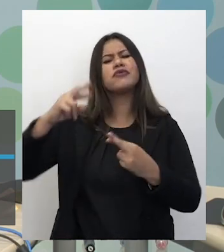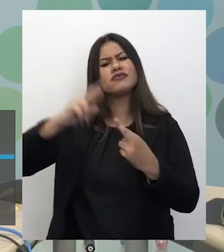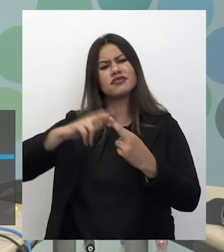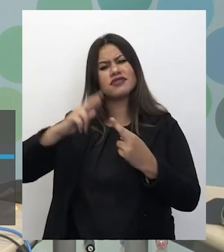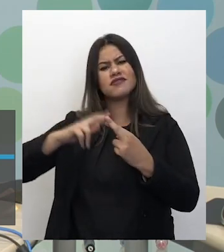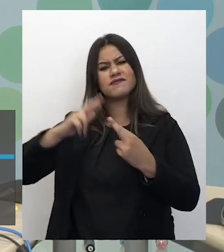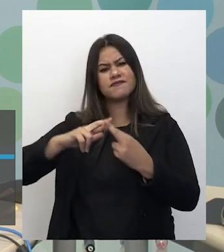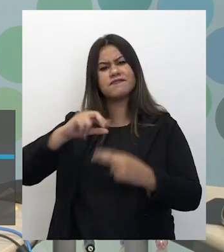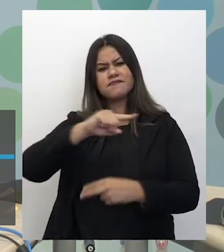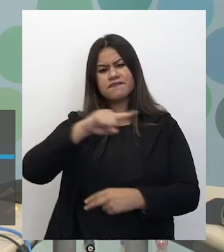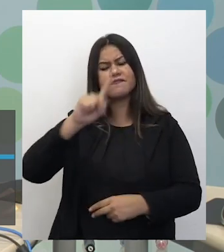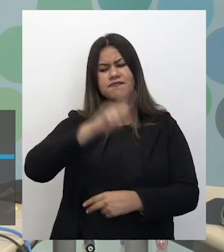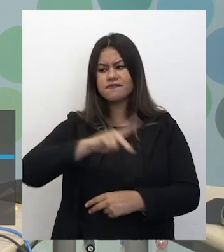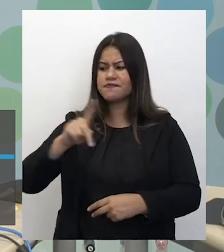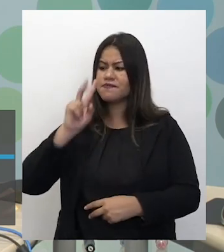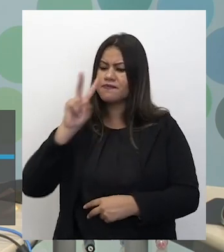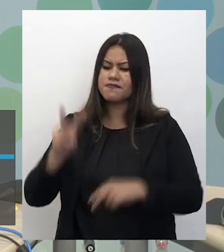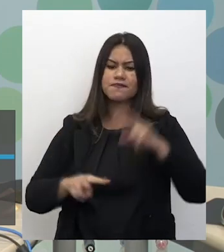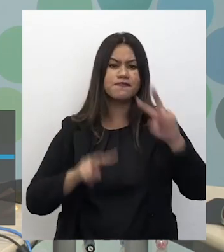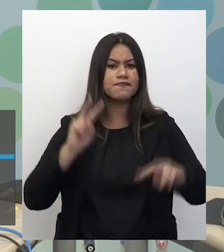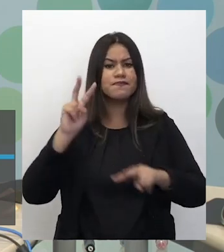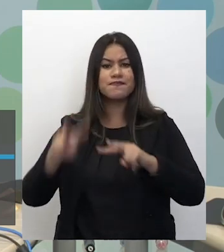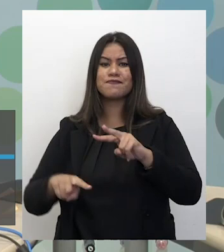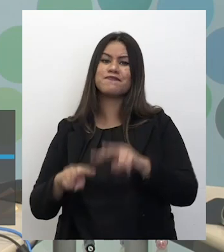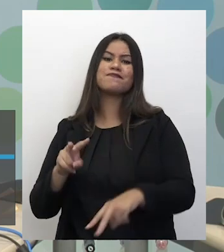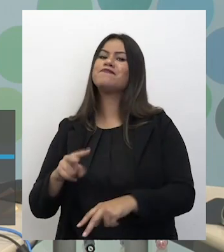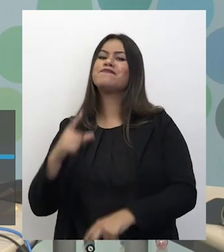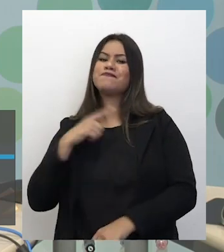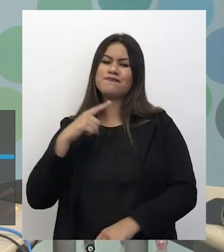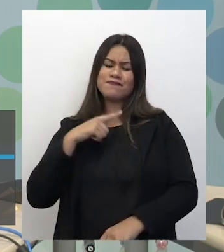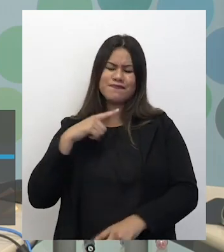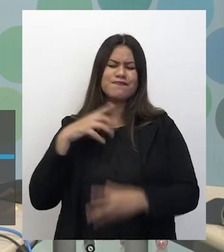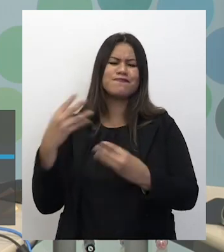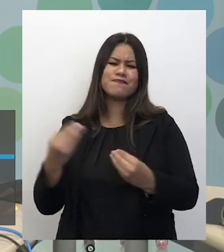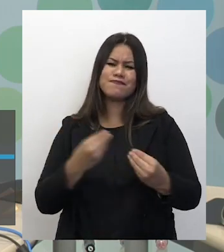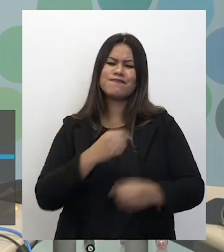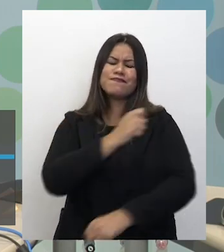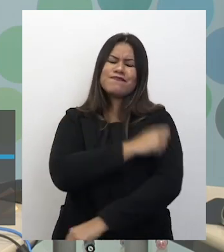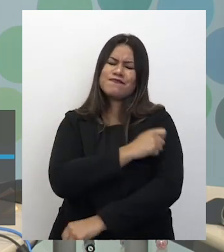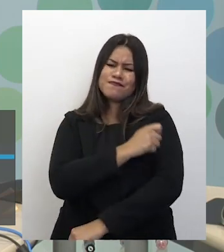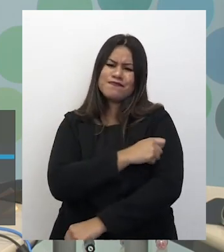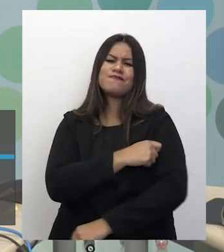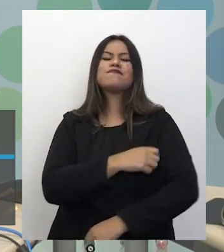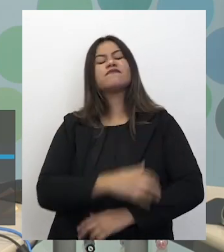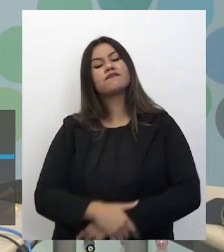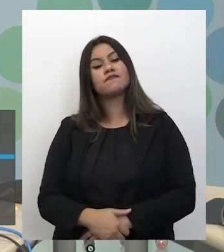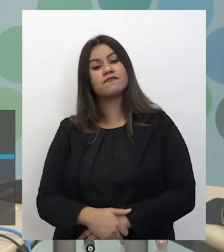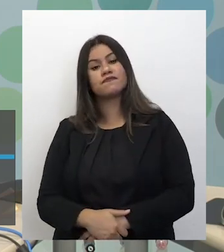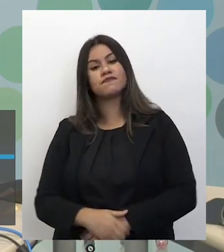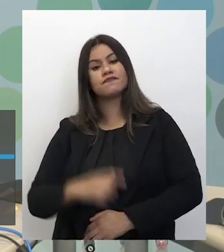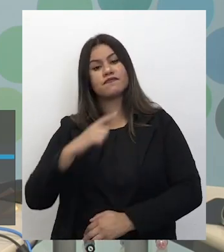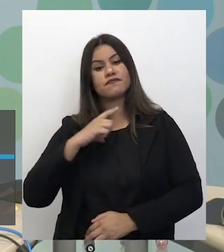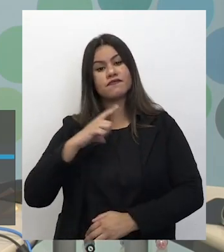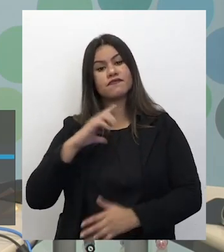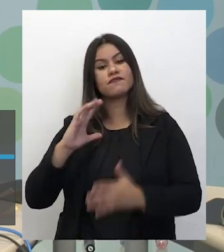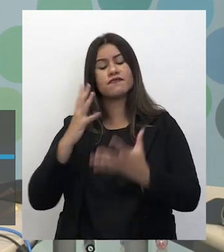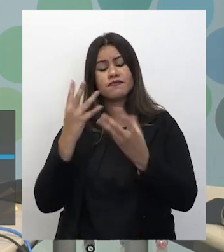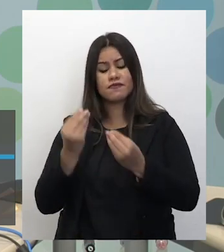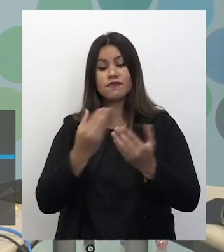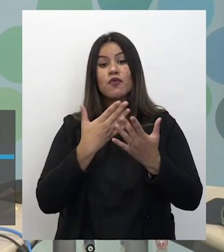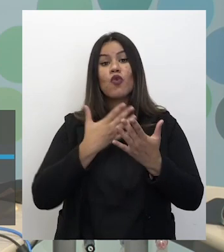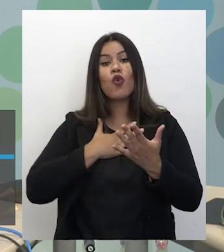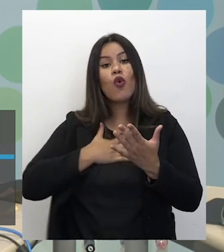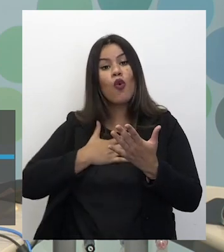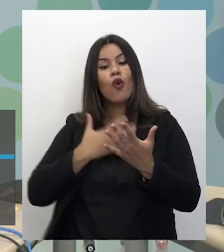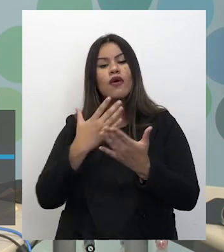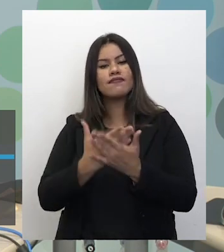são testemunhas, a gente é professor também, mas os professores, em geral, eles são testemunhas disso. Tem gente que gosta muito de estudar e tem